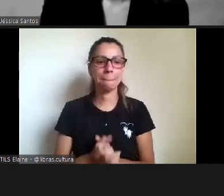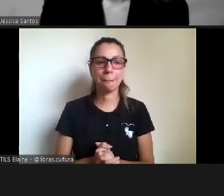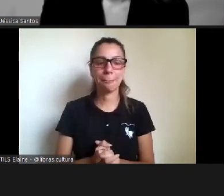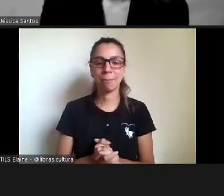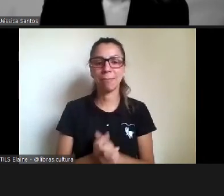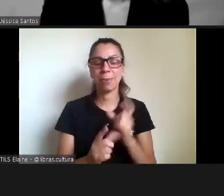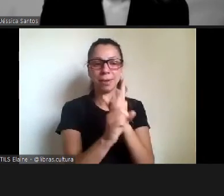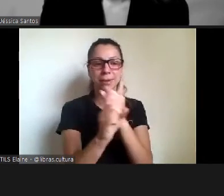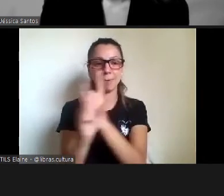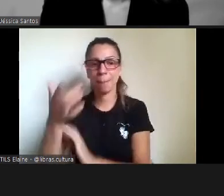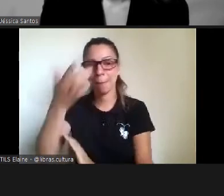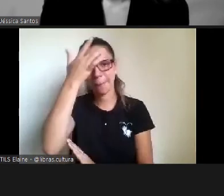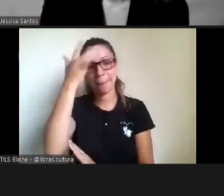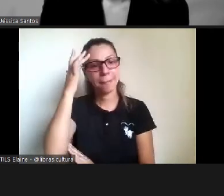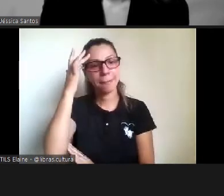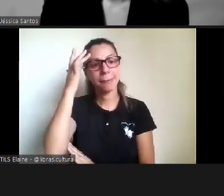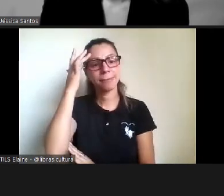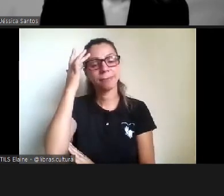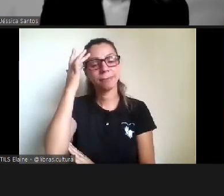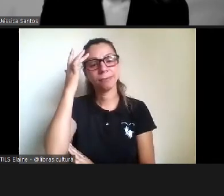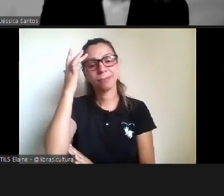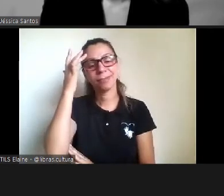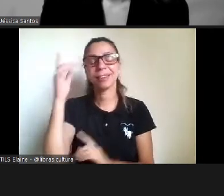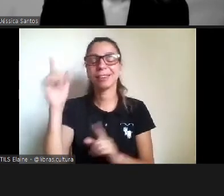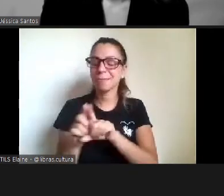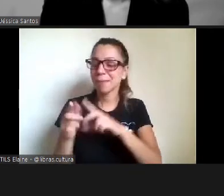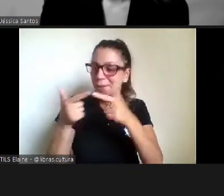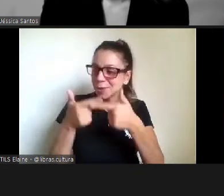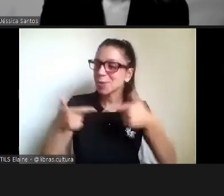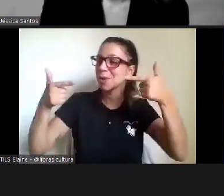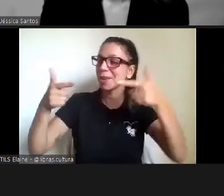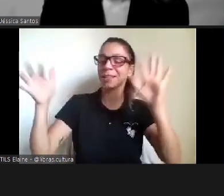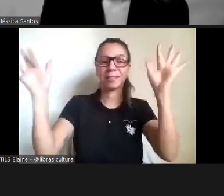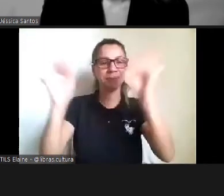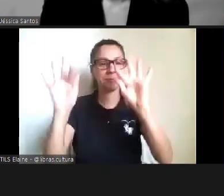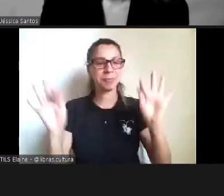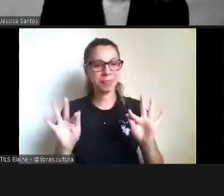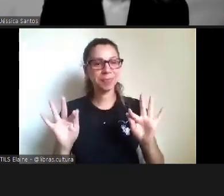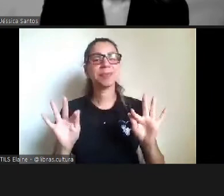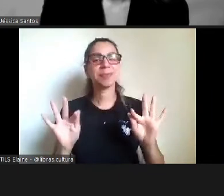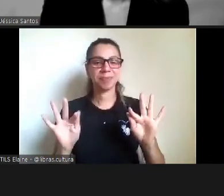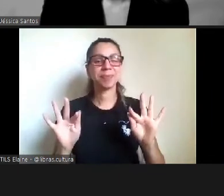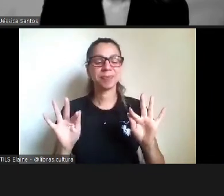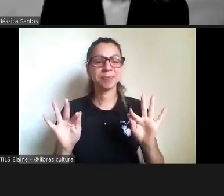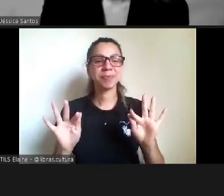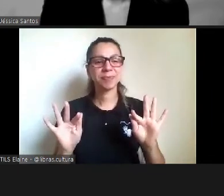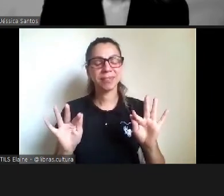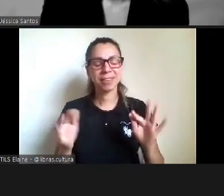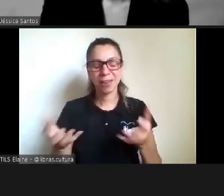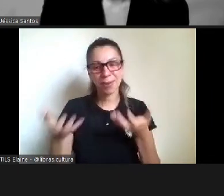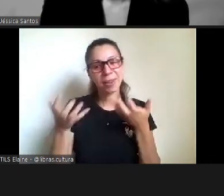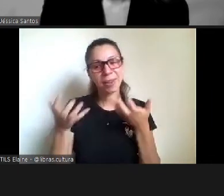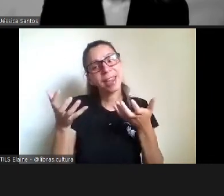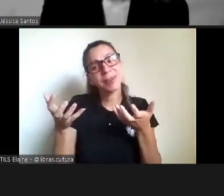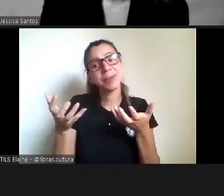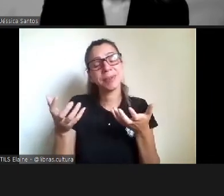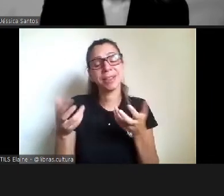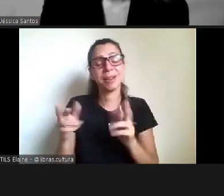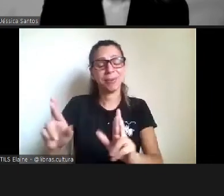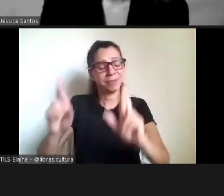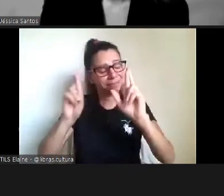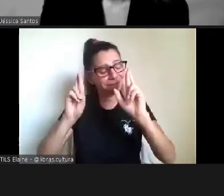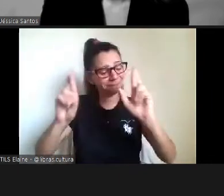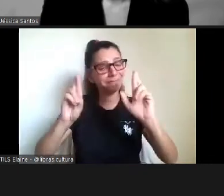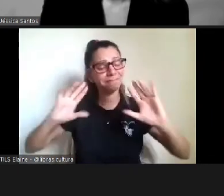pessoas, vê-las sorrindo, trabalhando, felizes, cheias de saúde, que acho que é isso que a gente espera para todo mundo,